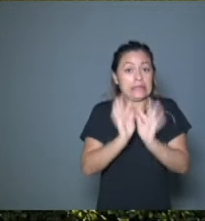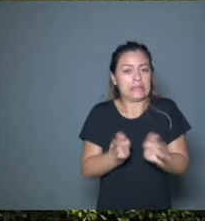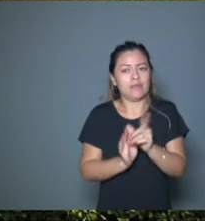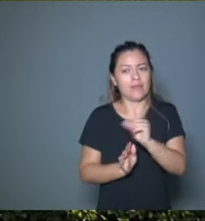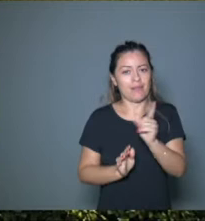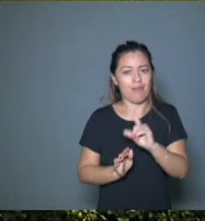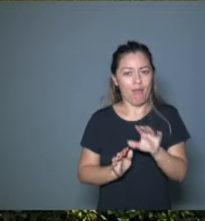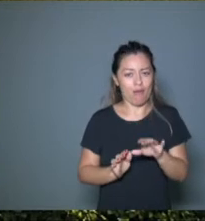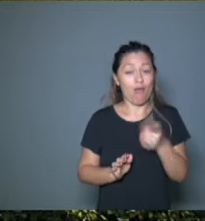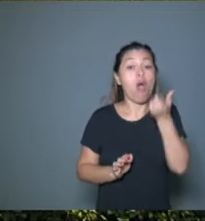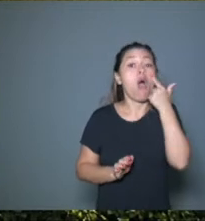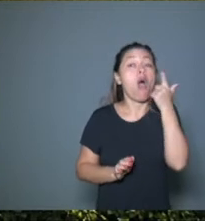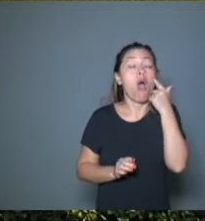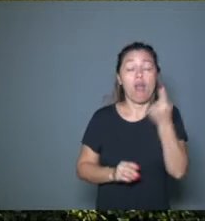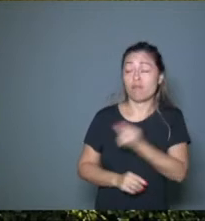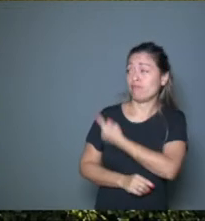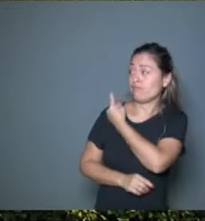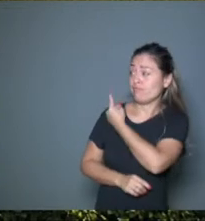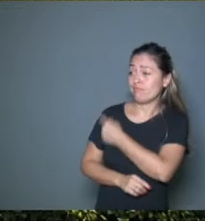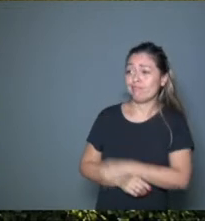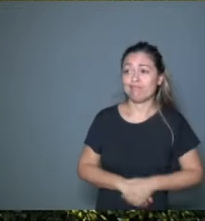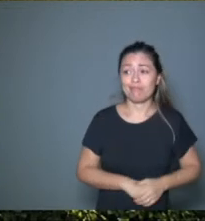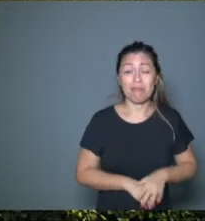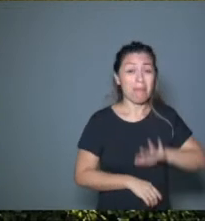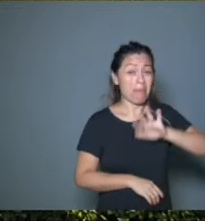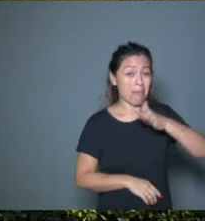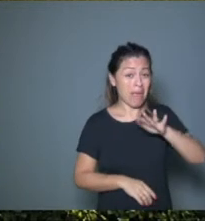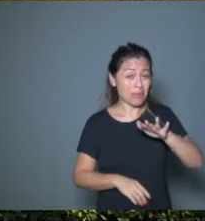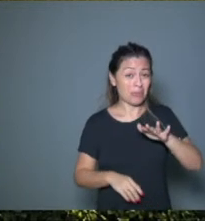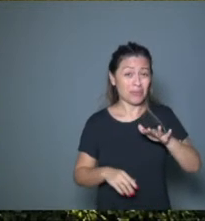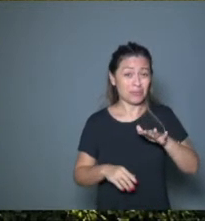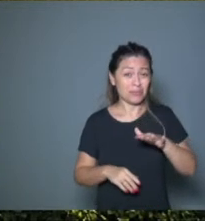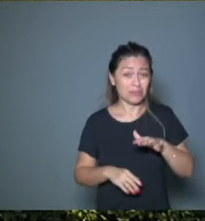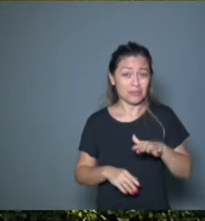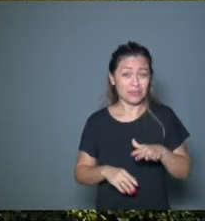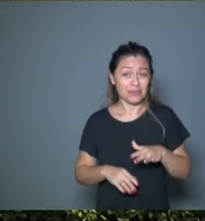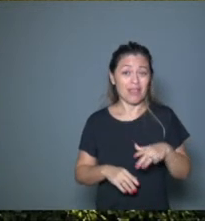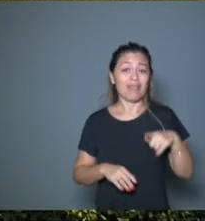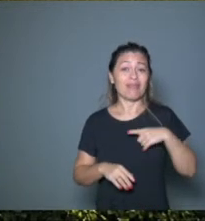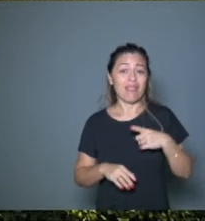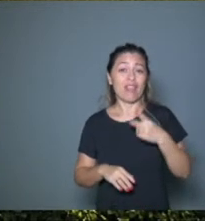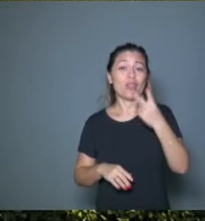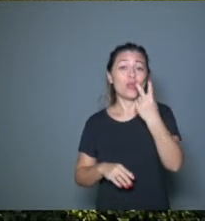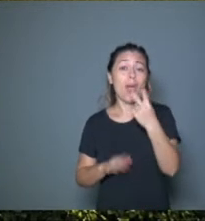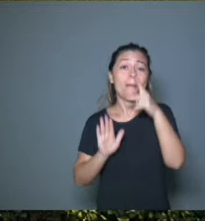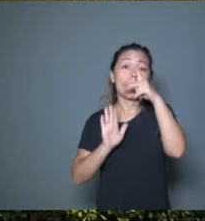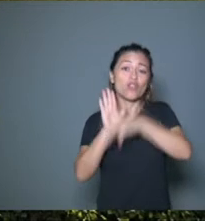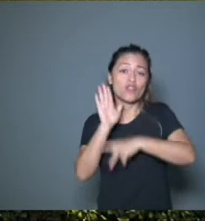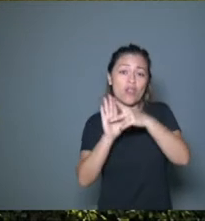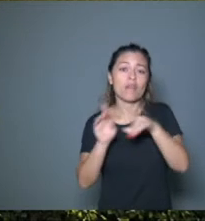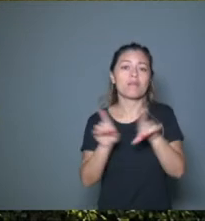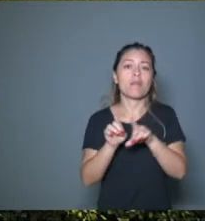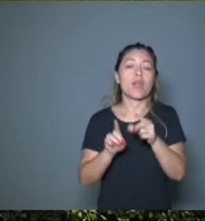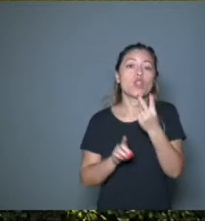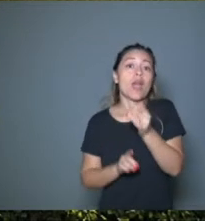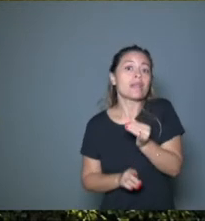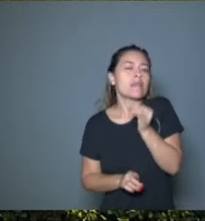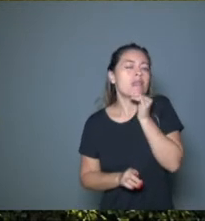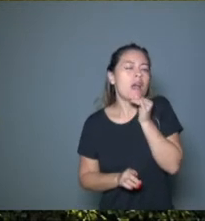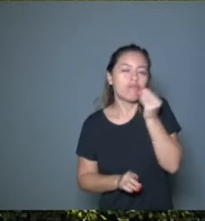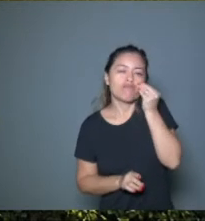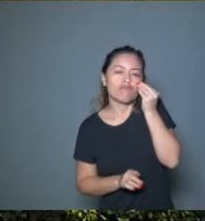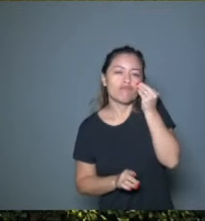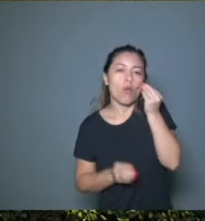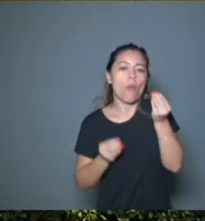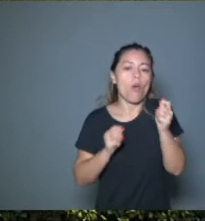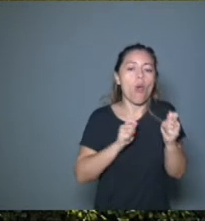tamanho das nossas áreas. Ao mesmo tempo, dois projetos, dois pilotos que nós estamos implementando agora, de